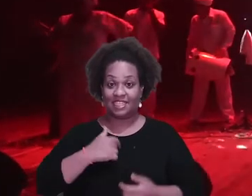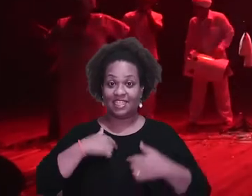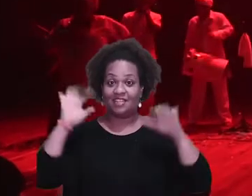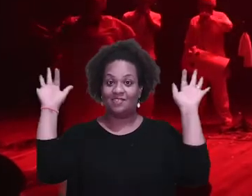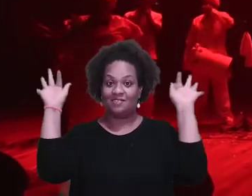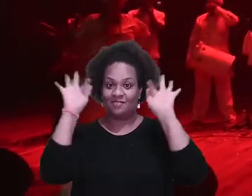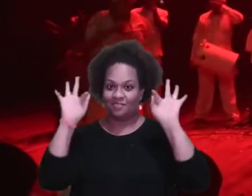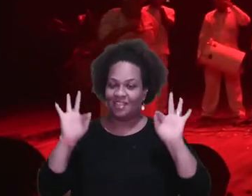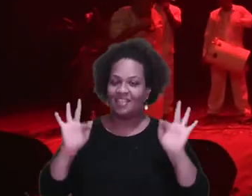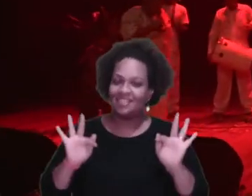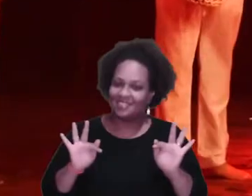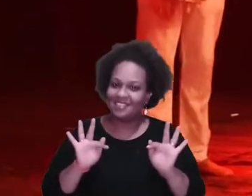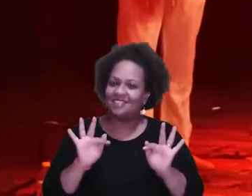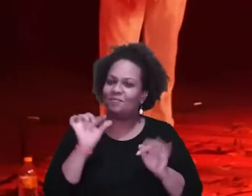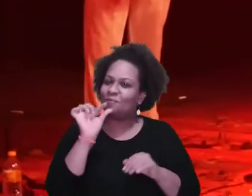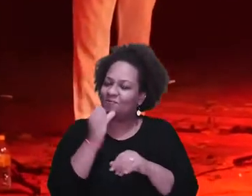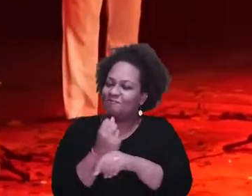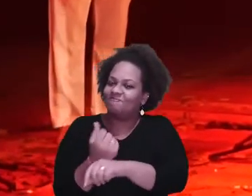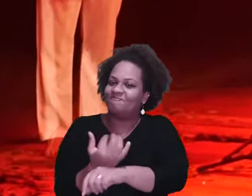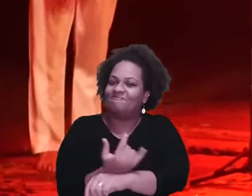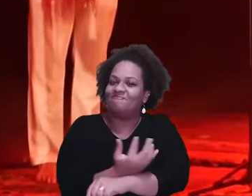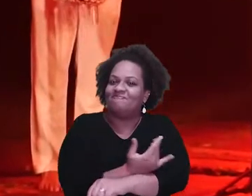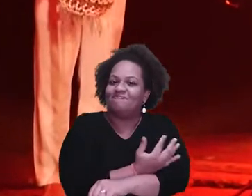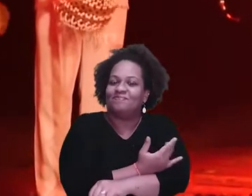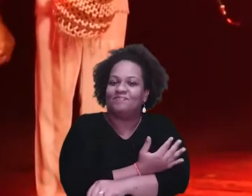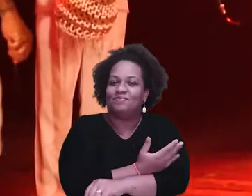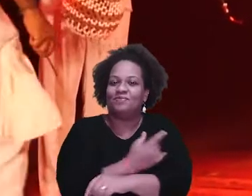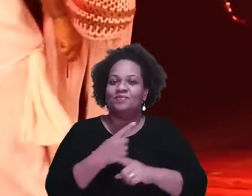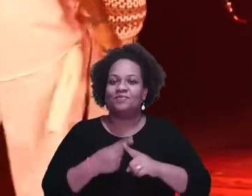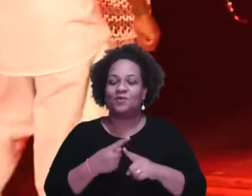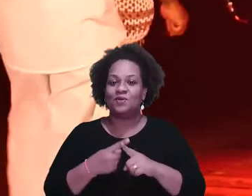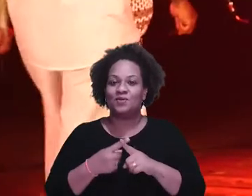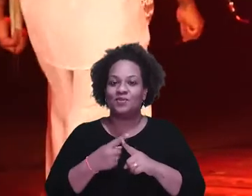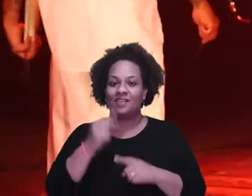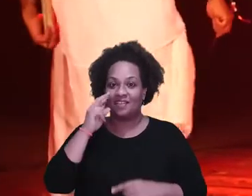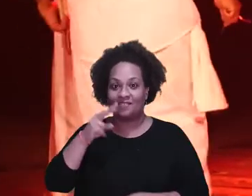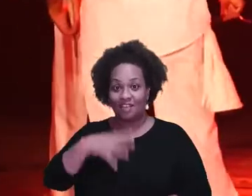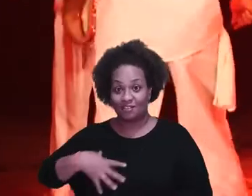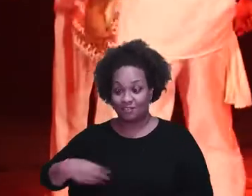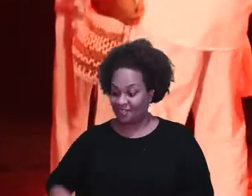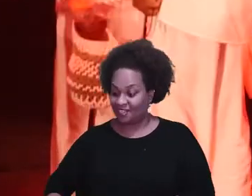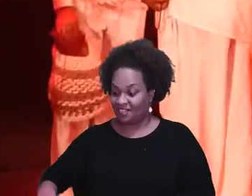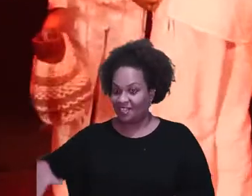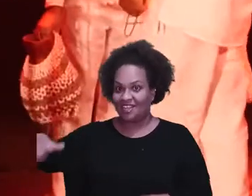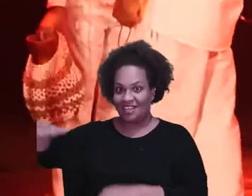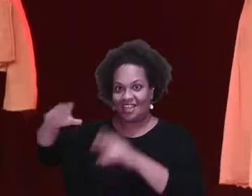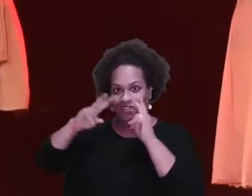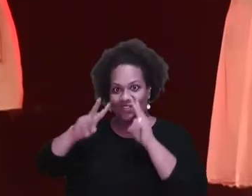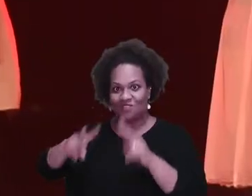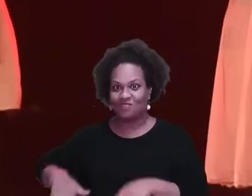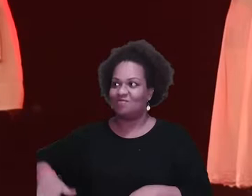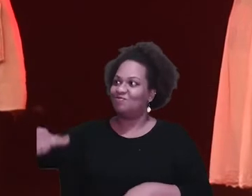eu tô muito feliz eu estou um pouco emocionada porque E aí Oi gente ver os filhos crescerem